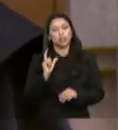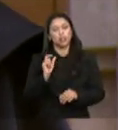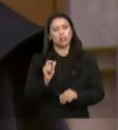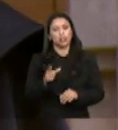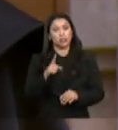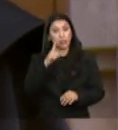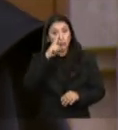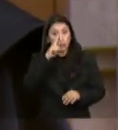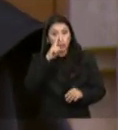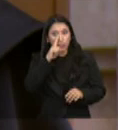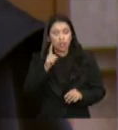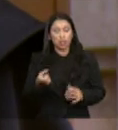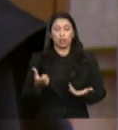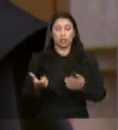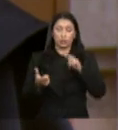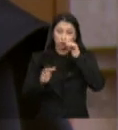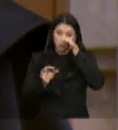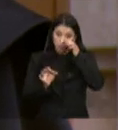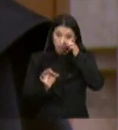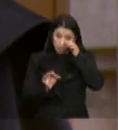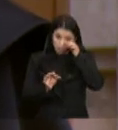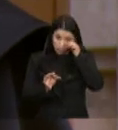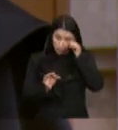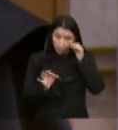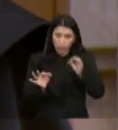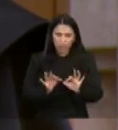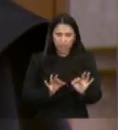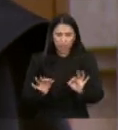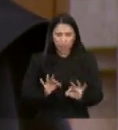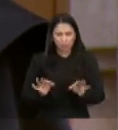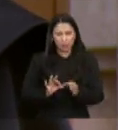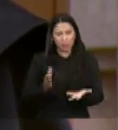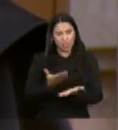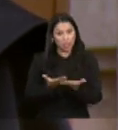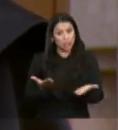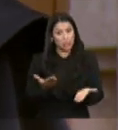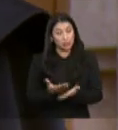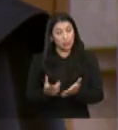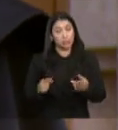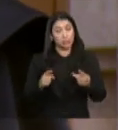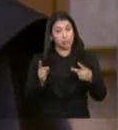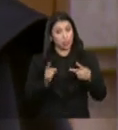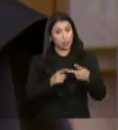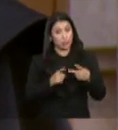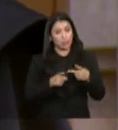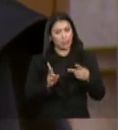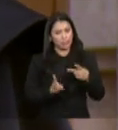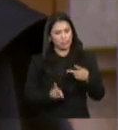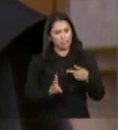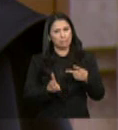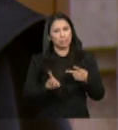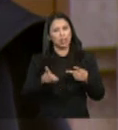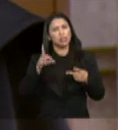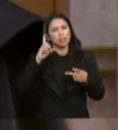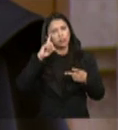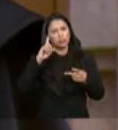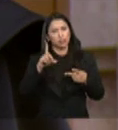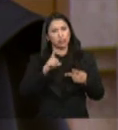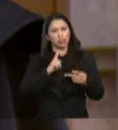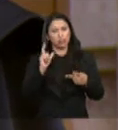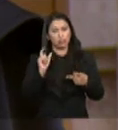os grandes perigos e se preparem os naufrágios e remediáveis dois no mesmo diapasão